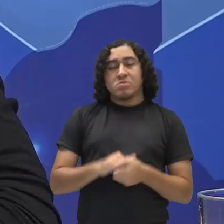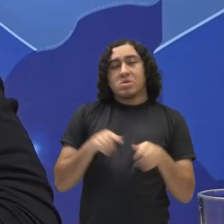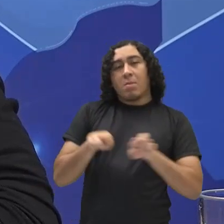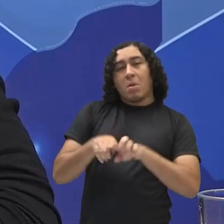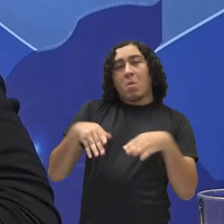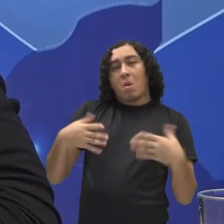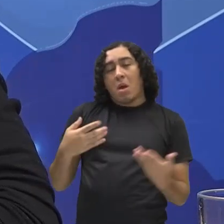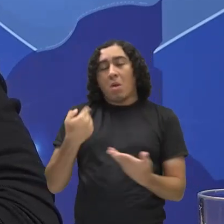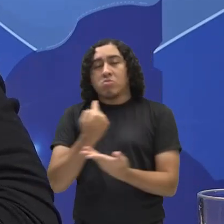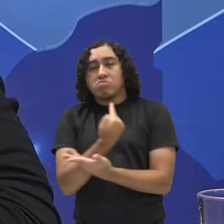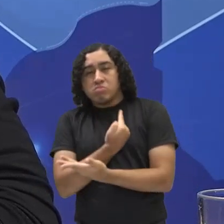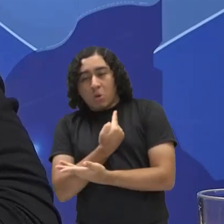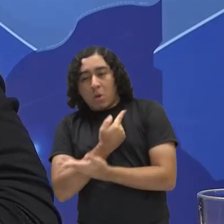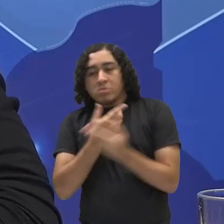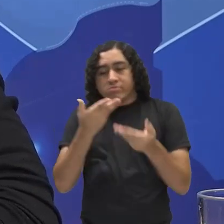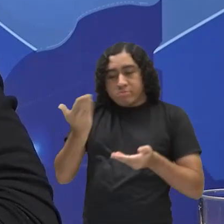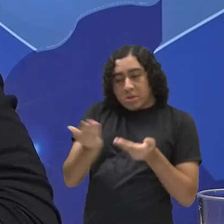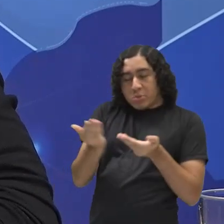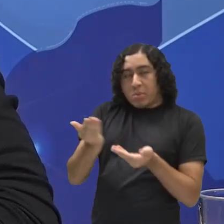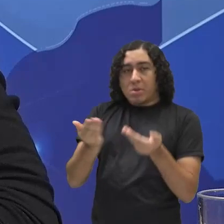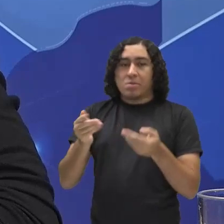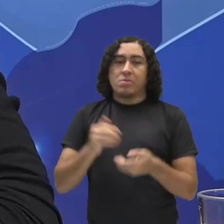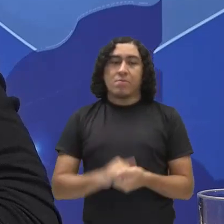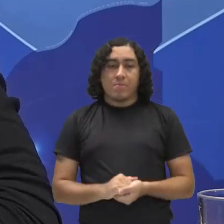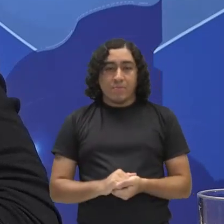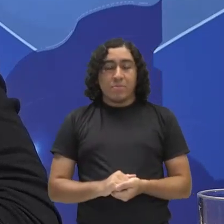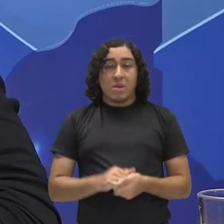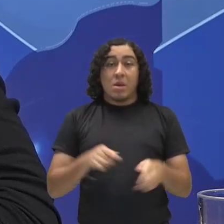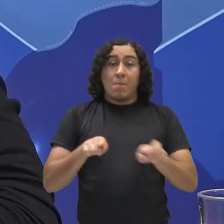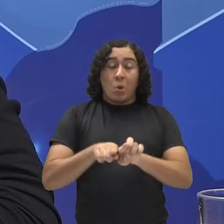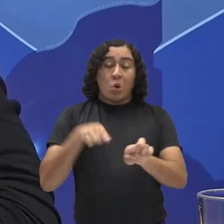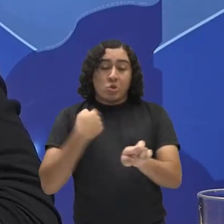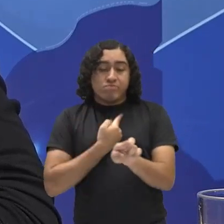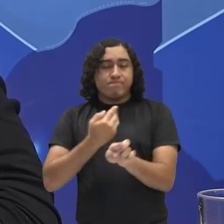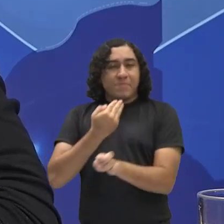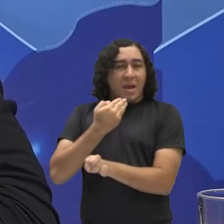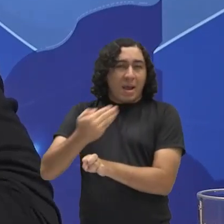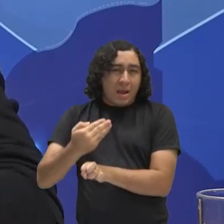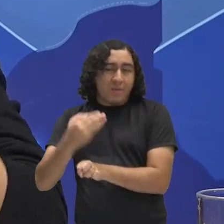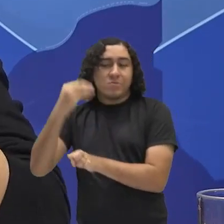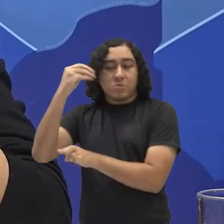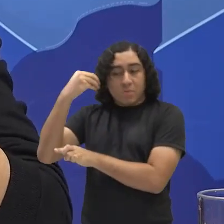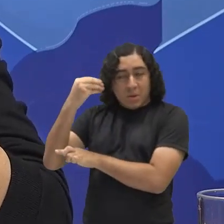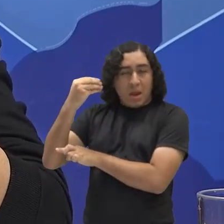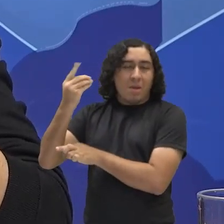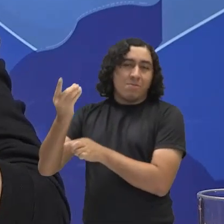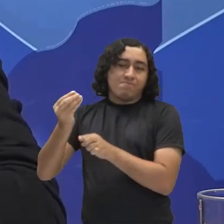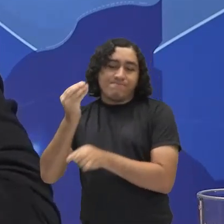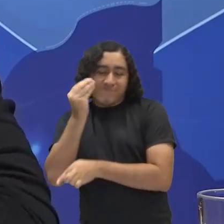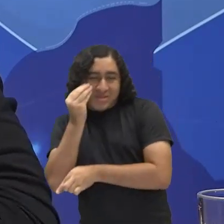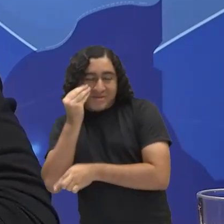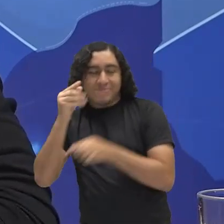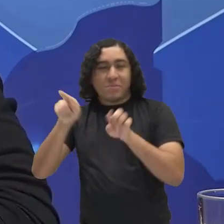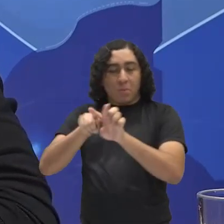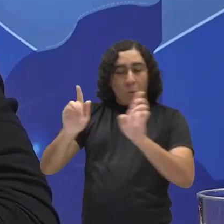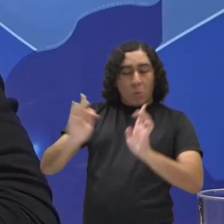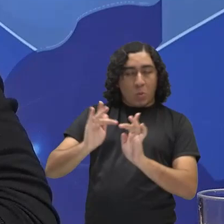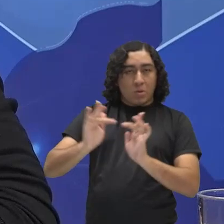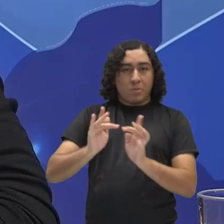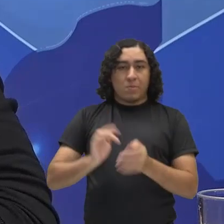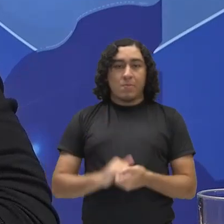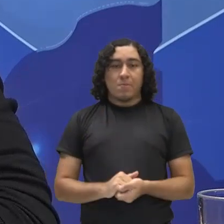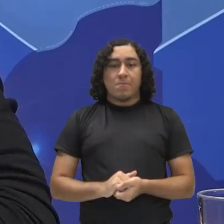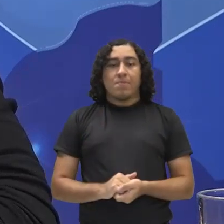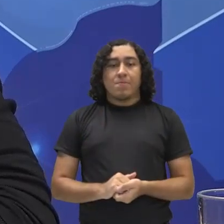de atendimento, por que a gente solicita certos testes, por que a gente solicita imagens, quando os professores entram em contato com a gente,